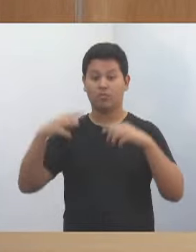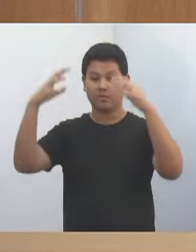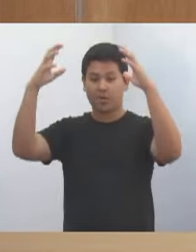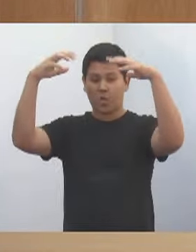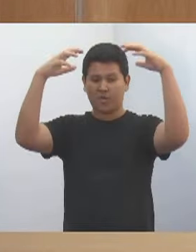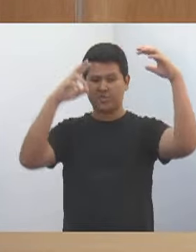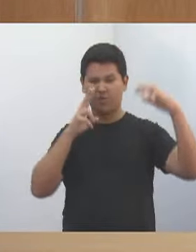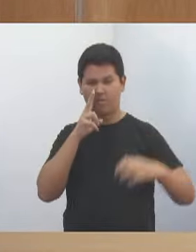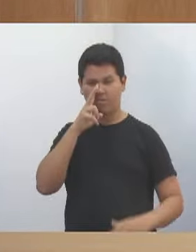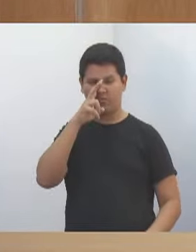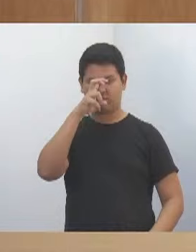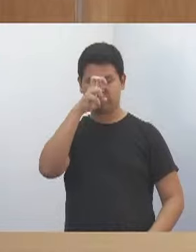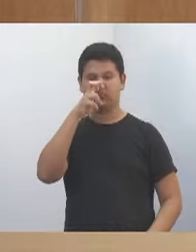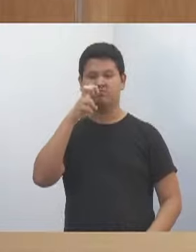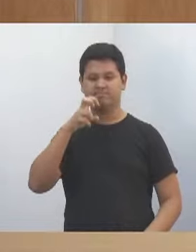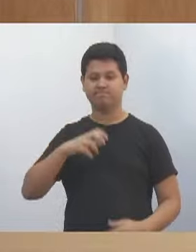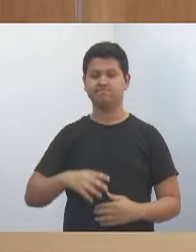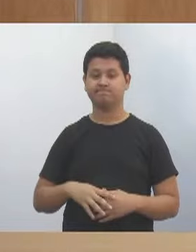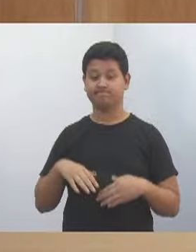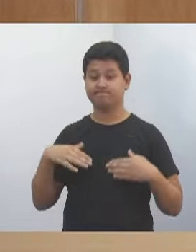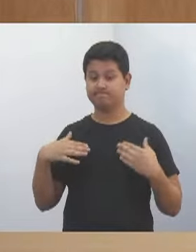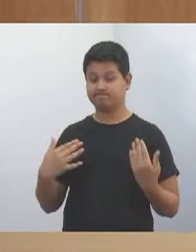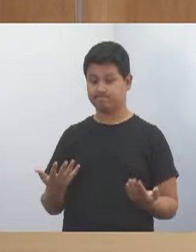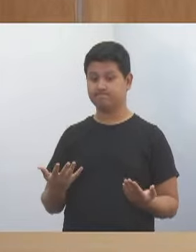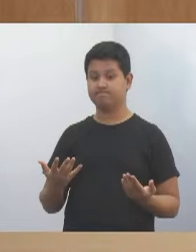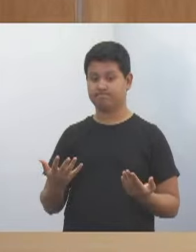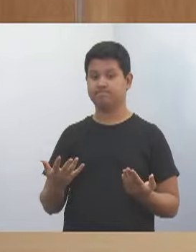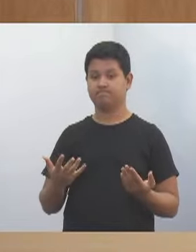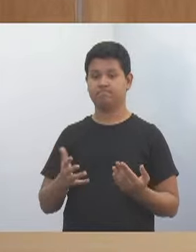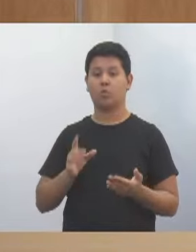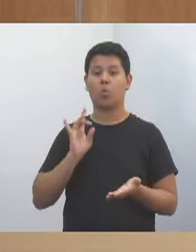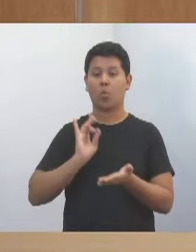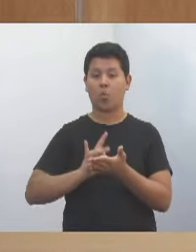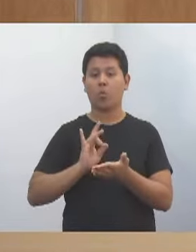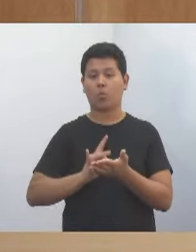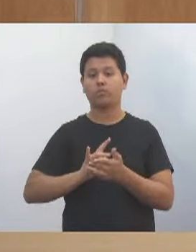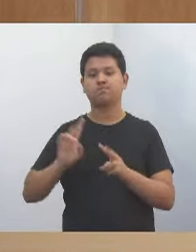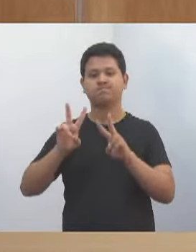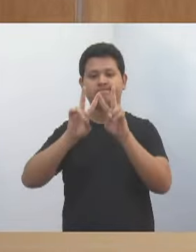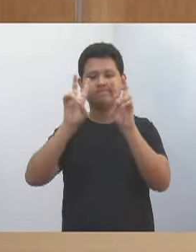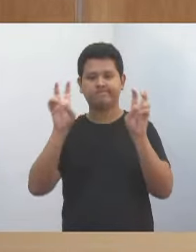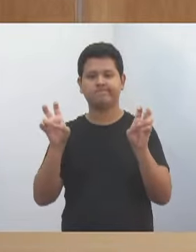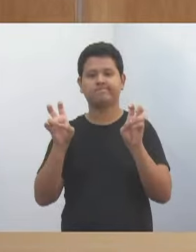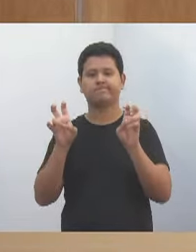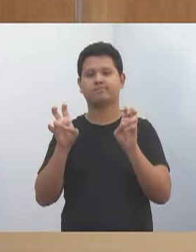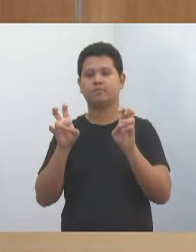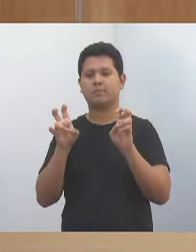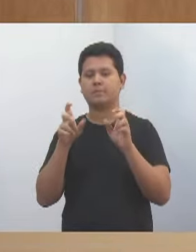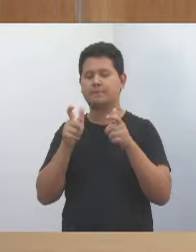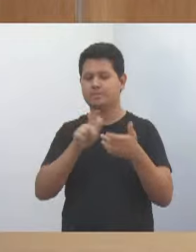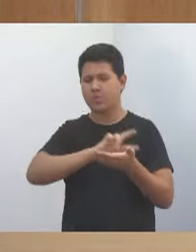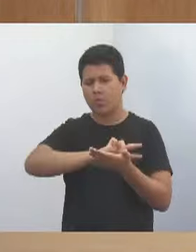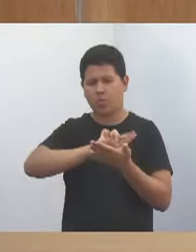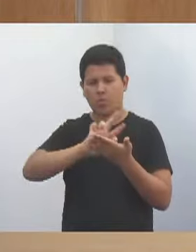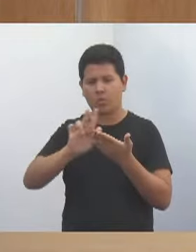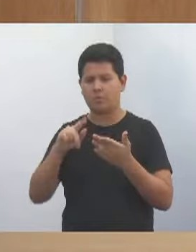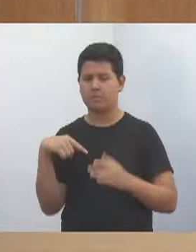muito forte, devido ao fato de muitos de nós